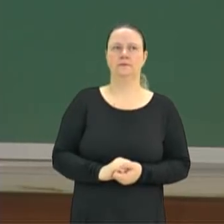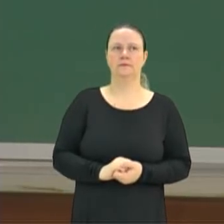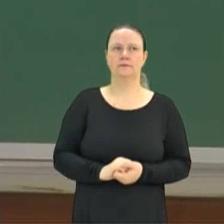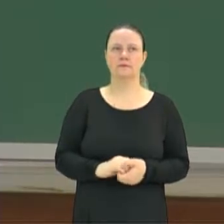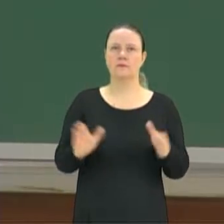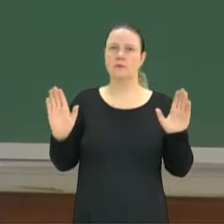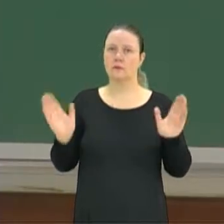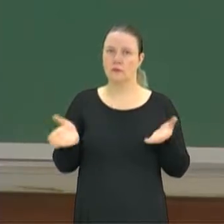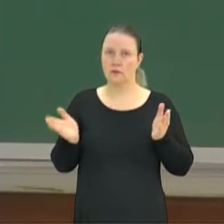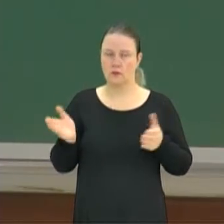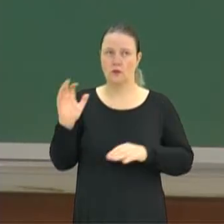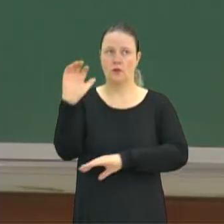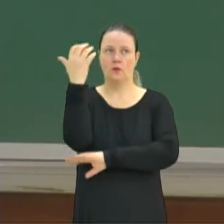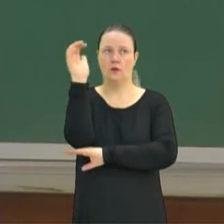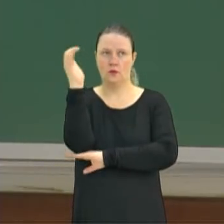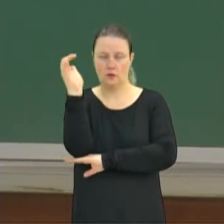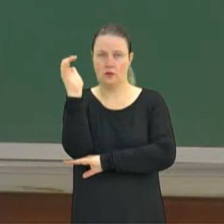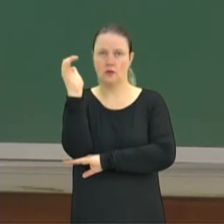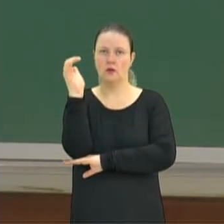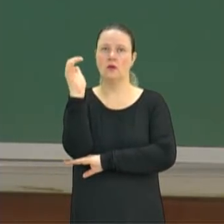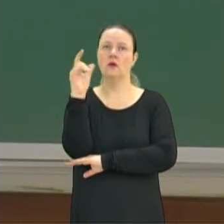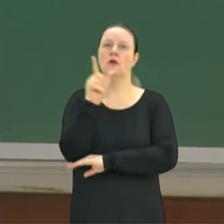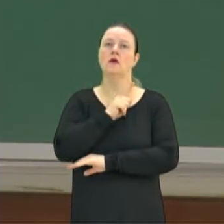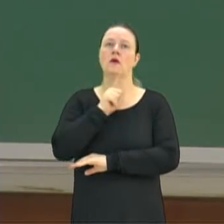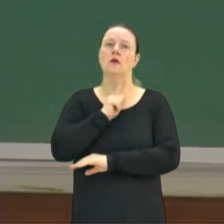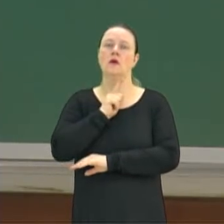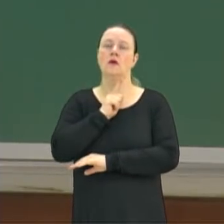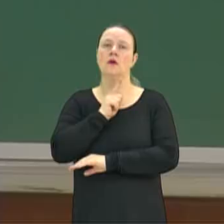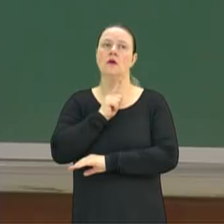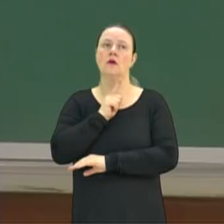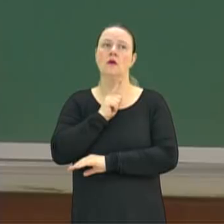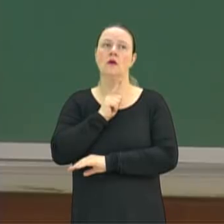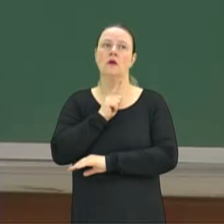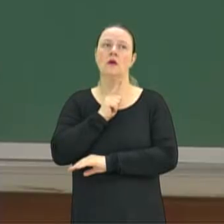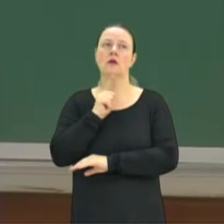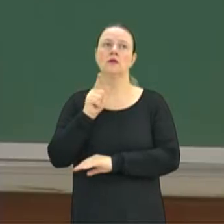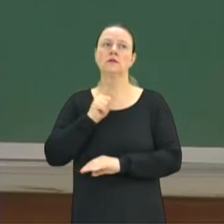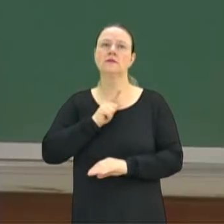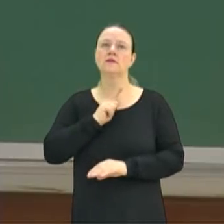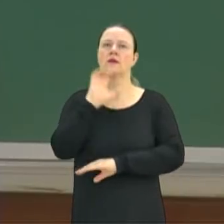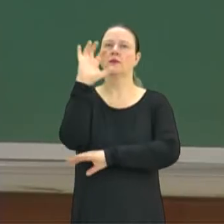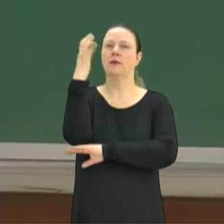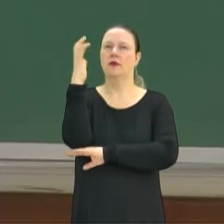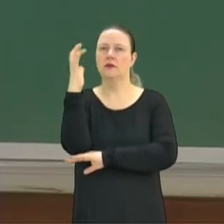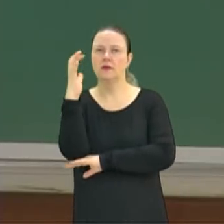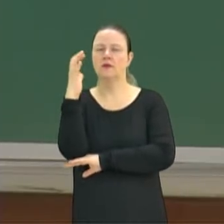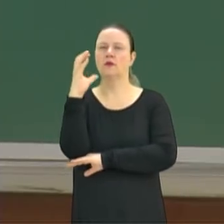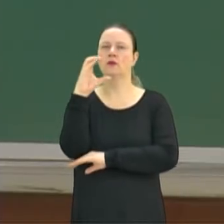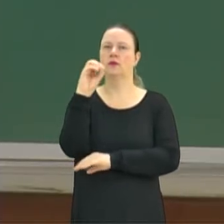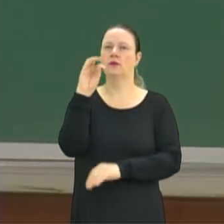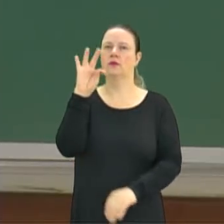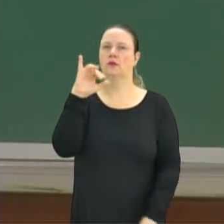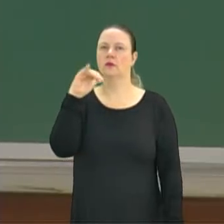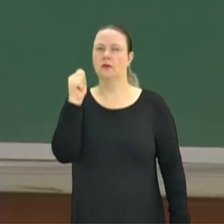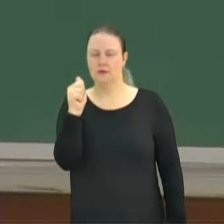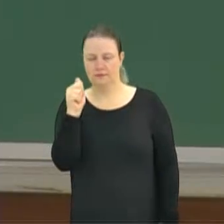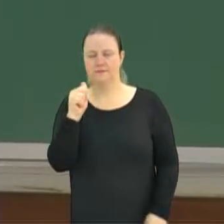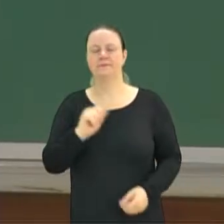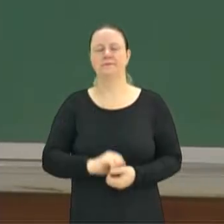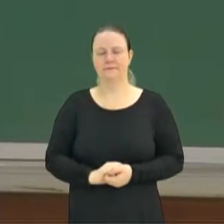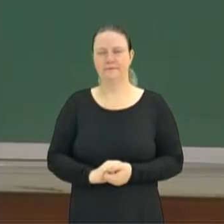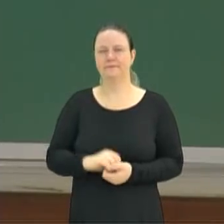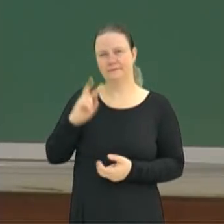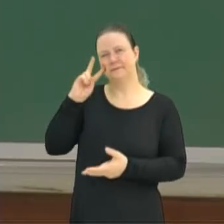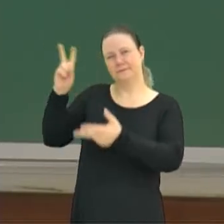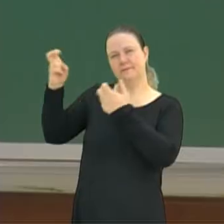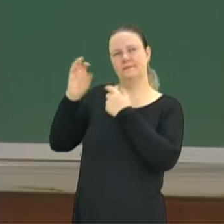nossa árvore, algumas preguiças e várias pulgas. E esse aqui, ó, árvore, várias cotias e poucas jaguatiricas, tá? Tá